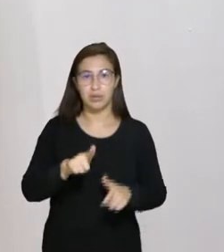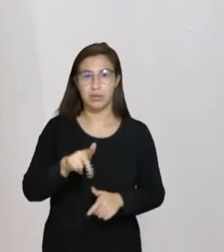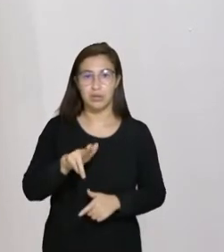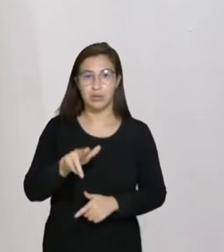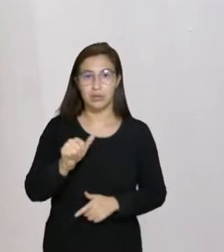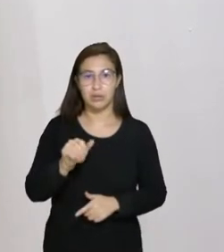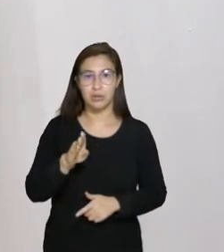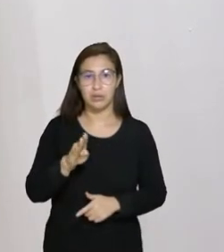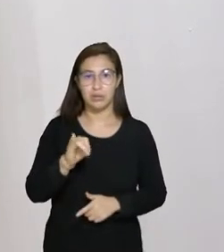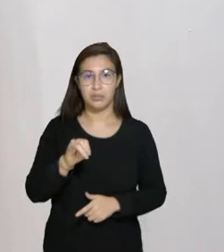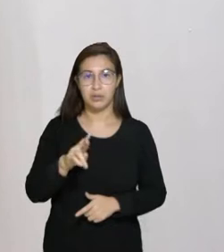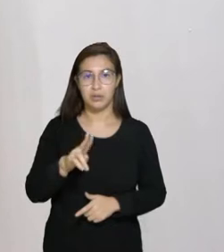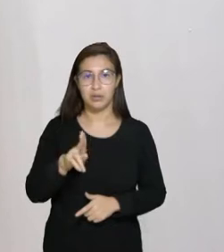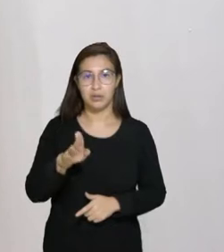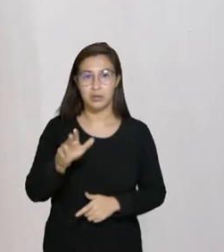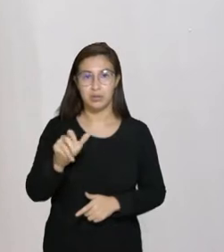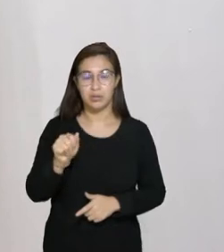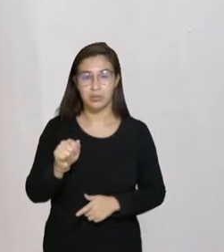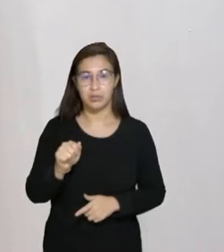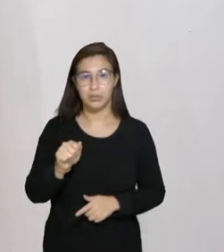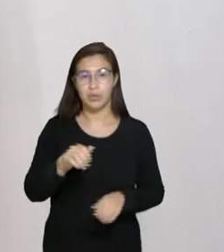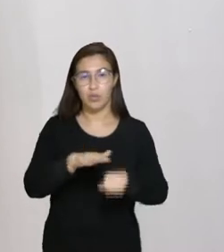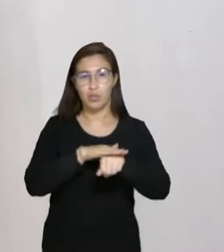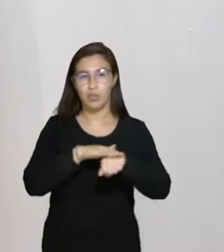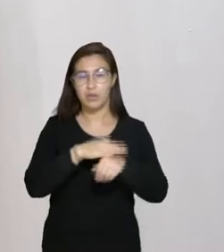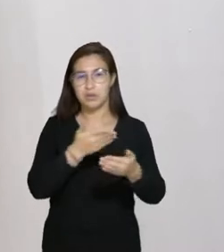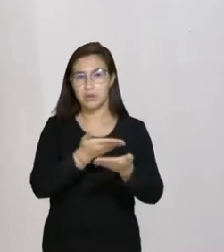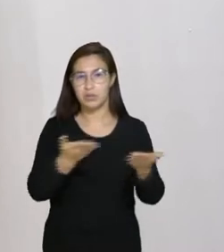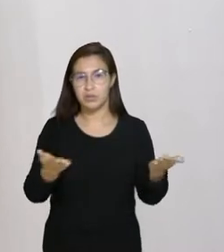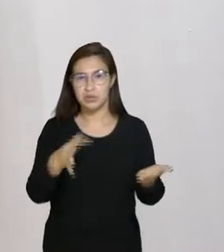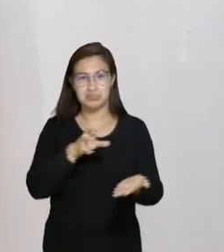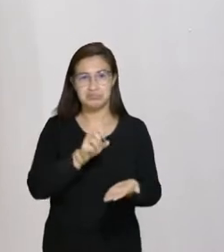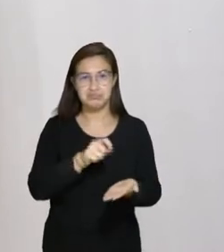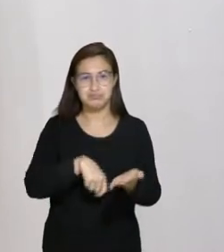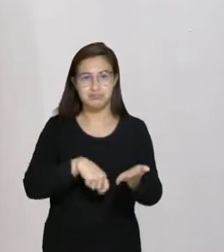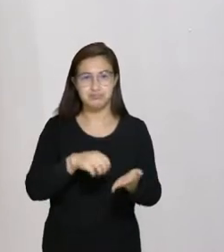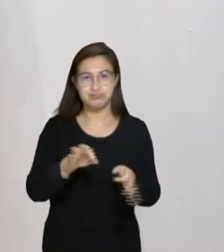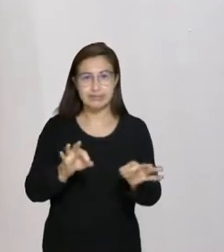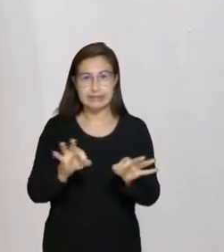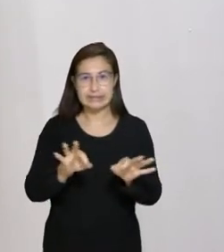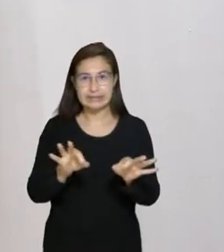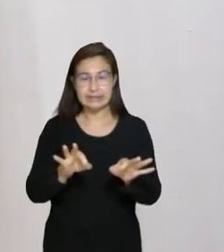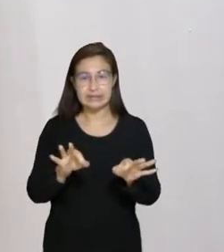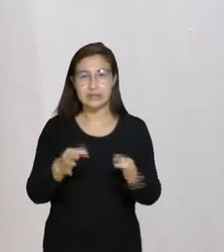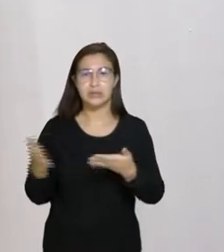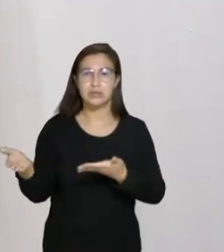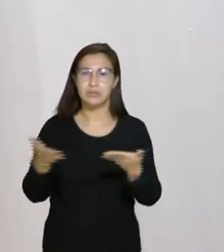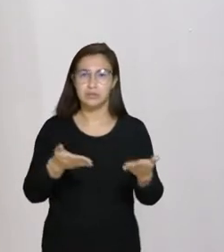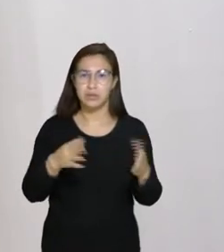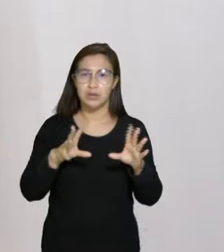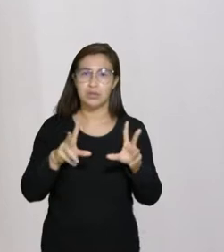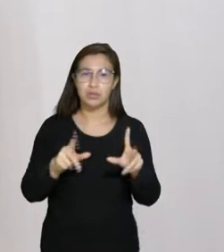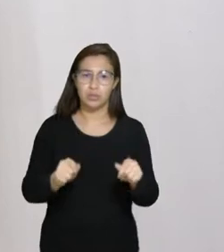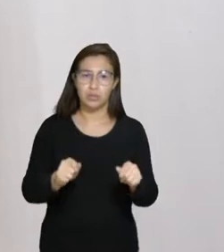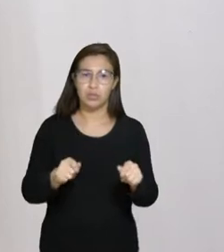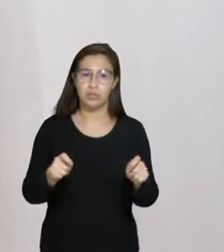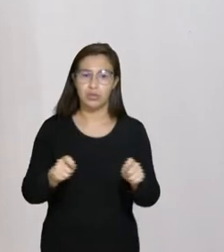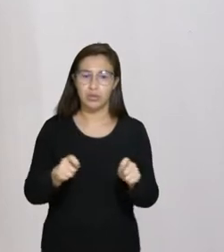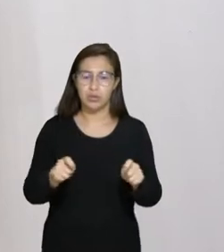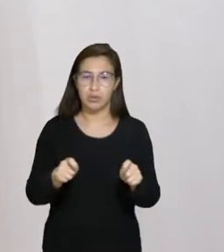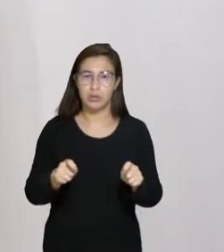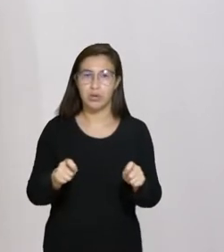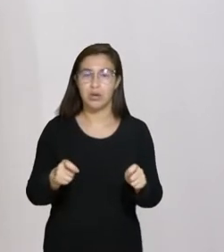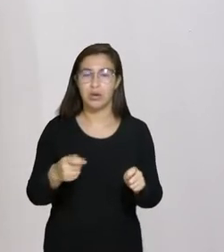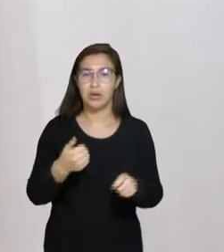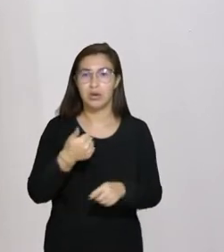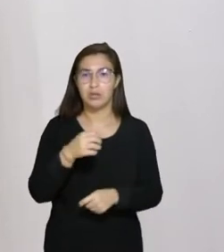alguns parlamentares que ainda não assinaram, que ainda não conversou, mas muito obrigado a todos. Já temos quase 18